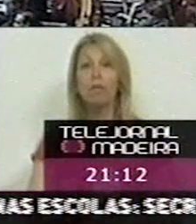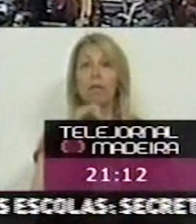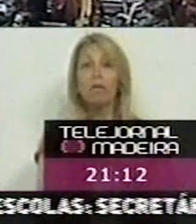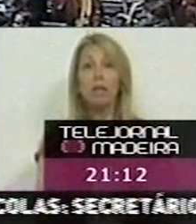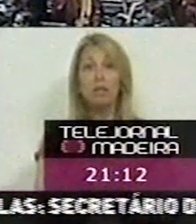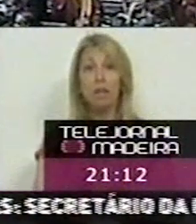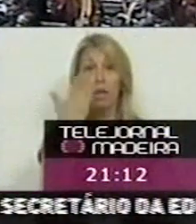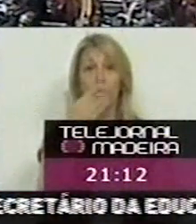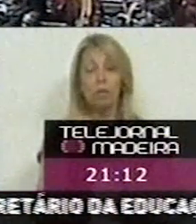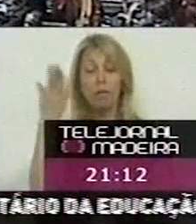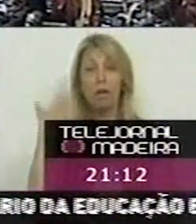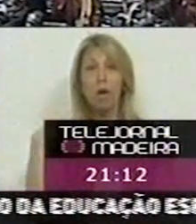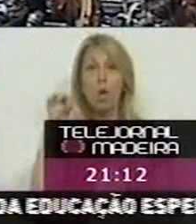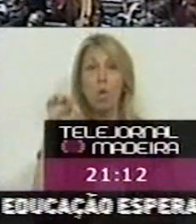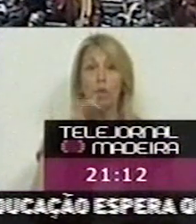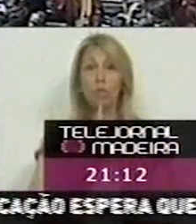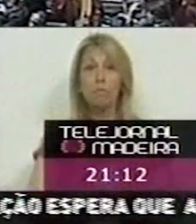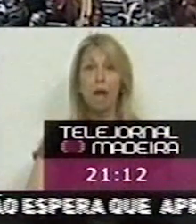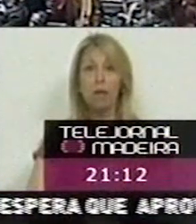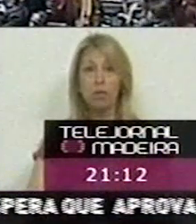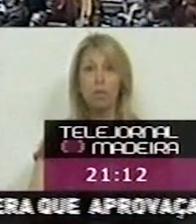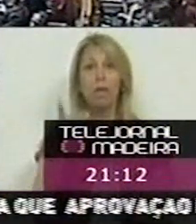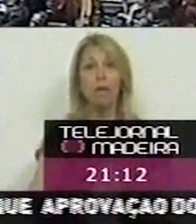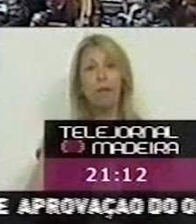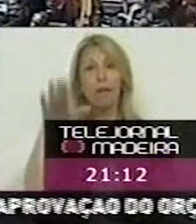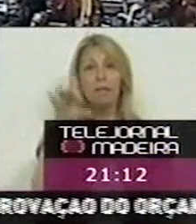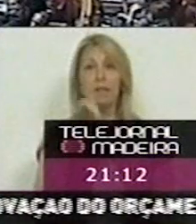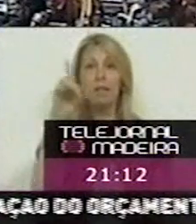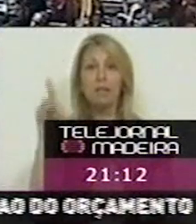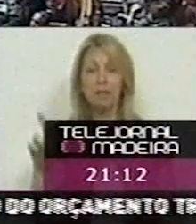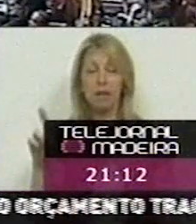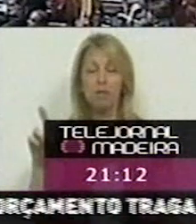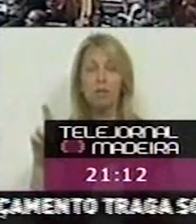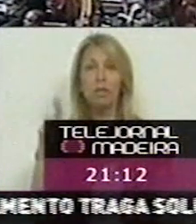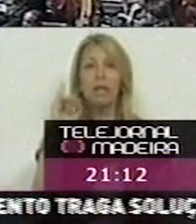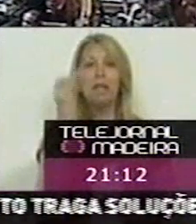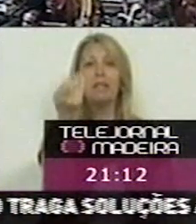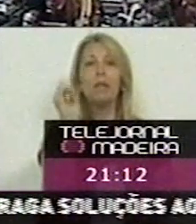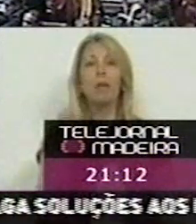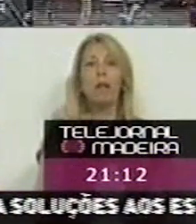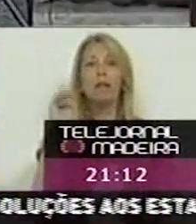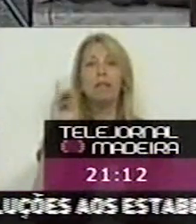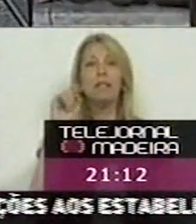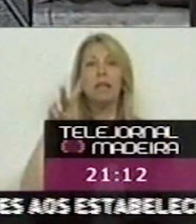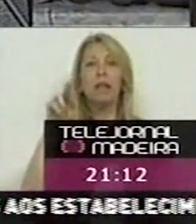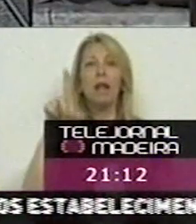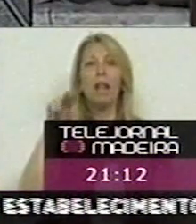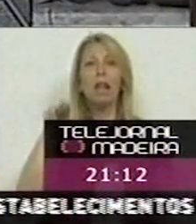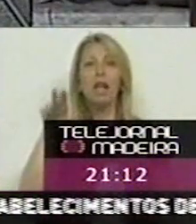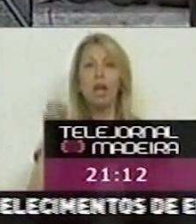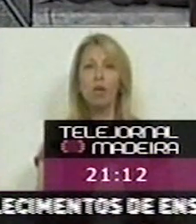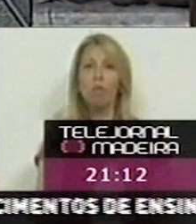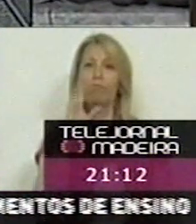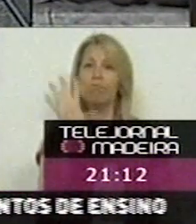Faleceu no passado dia 8 de março, aos 66 anos de idade, Isabel Sinalino. O